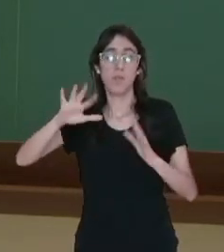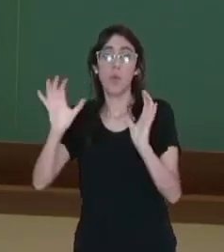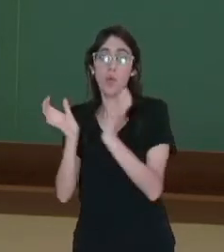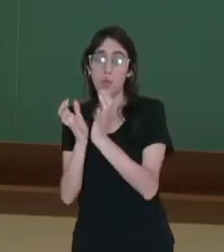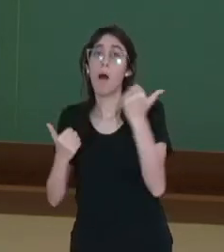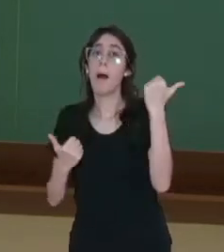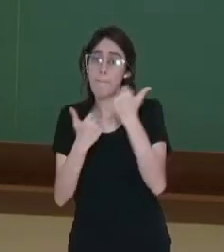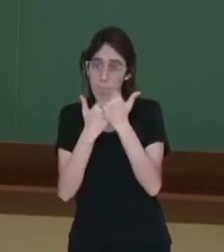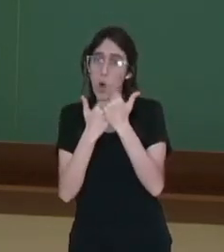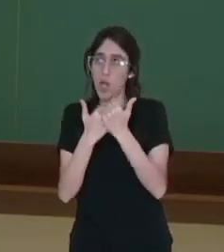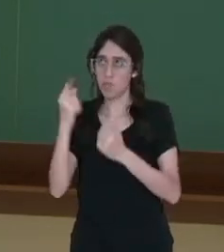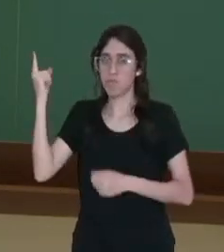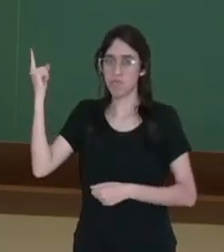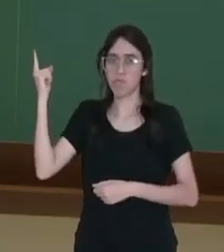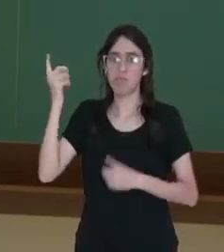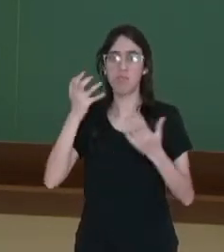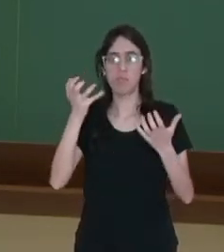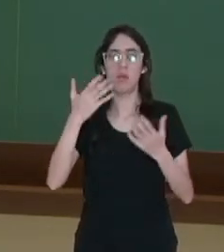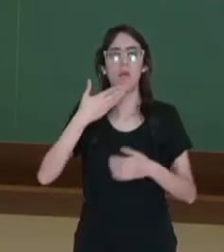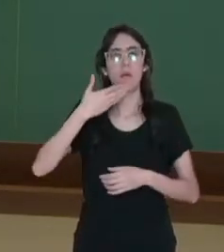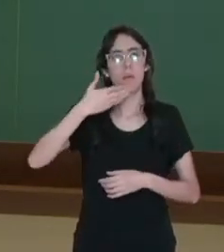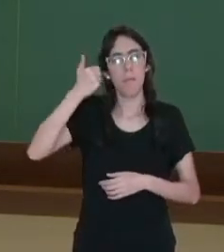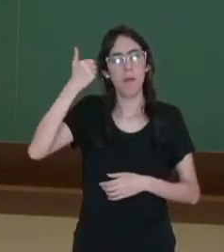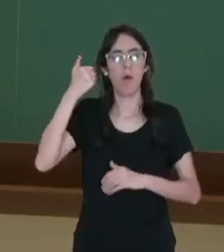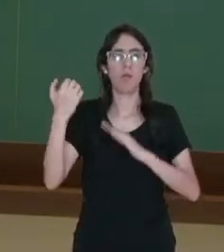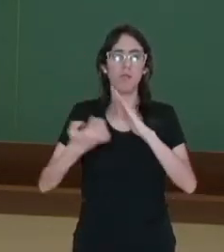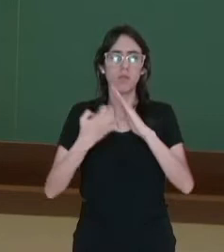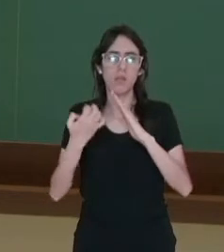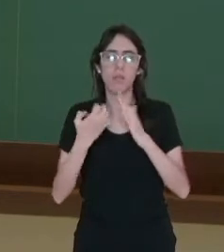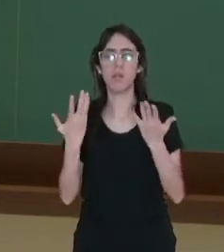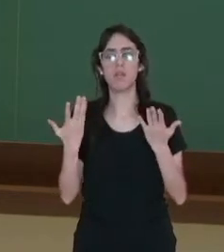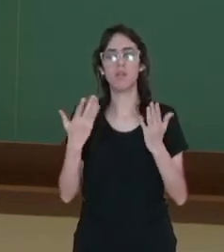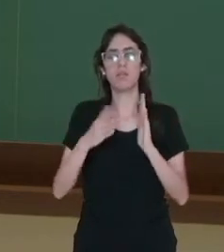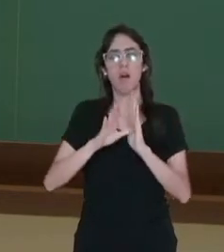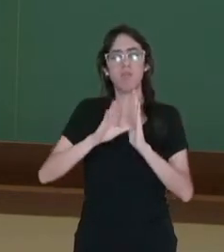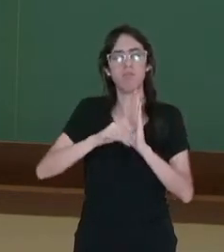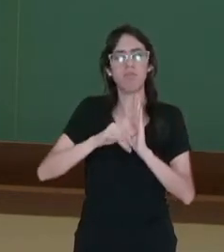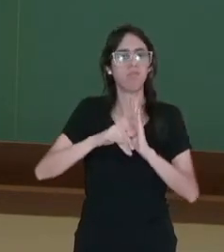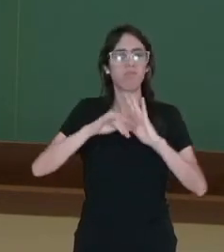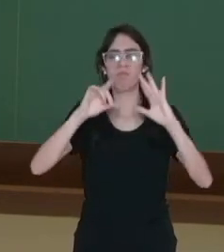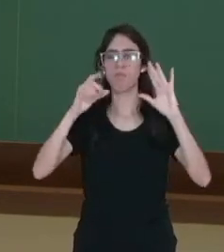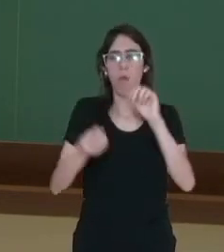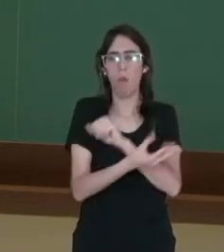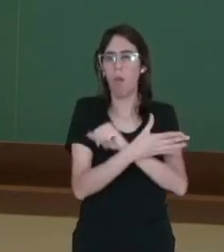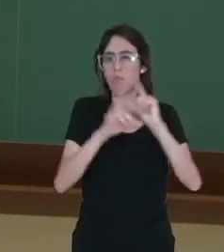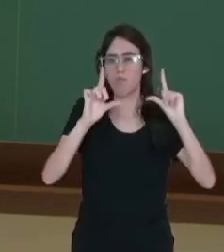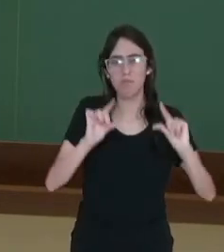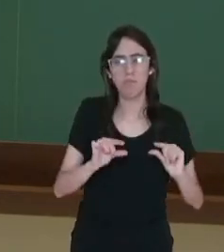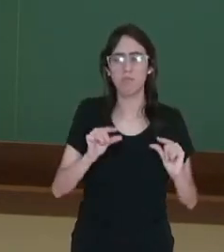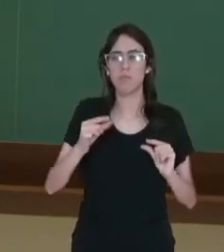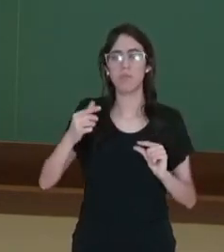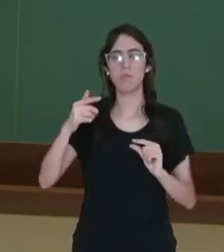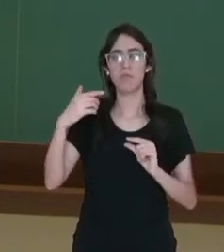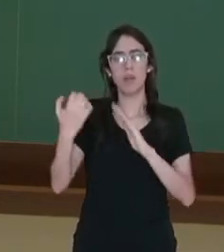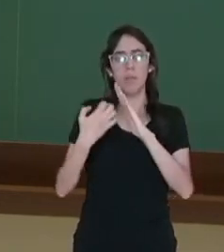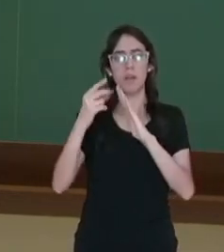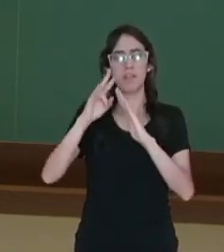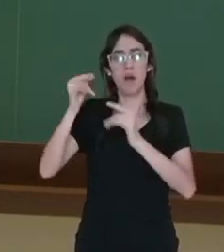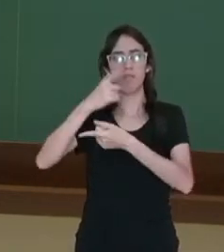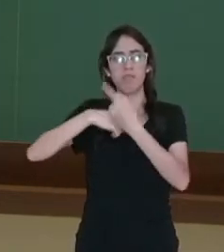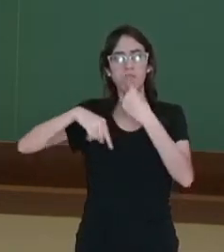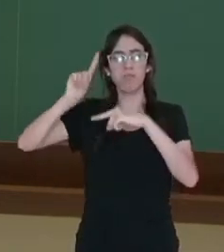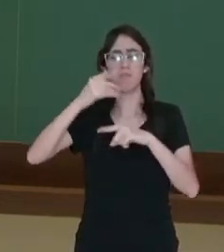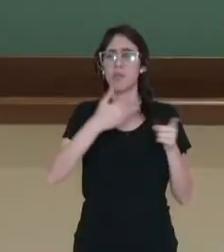à privatização. Melhor funcionamento, menor chance de corrupção, maior eficiência, e não seria a função do Estado ser dono de